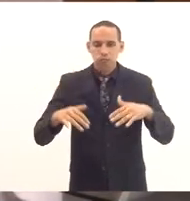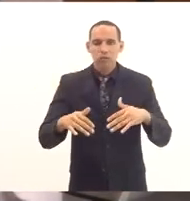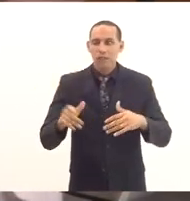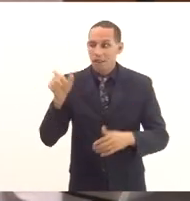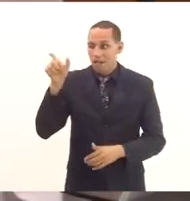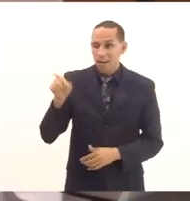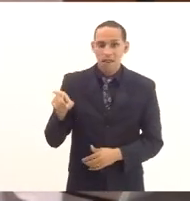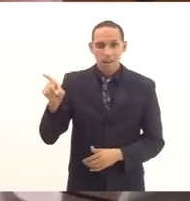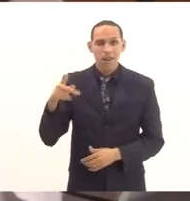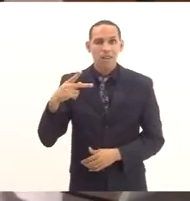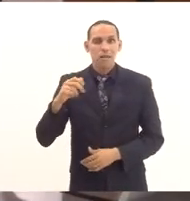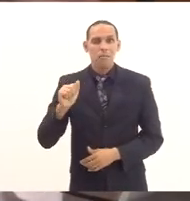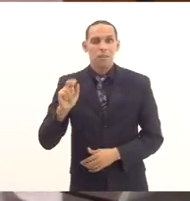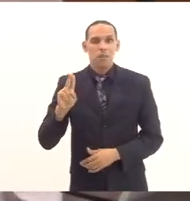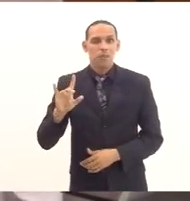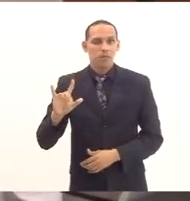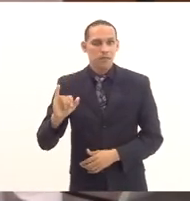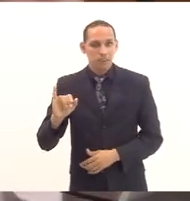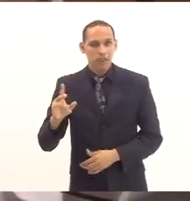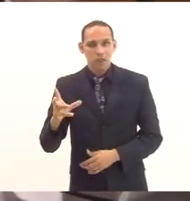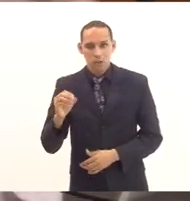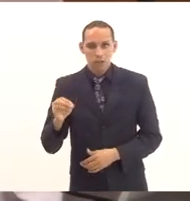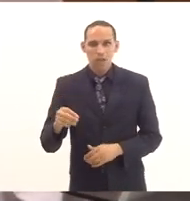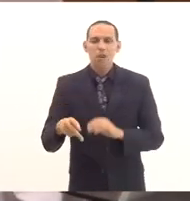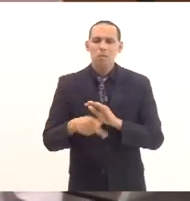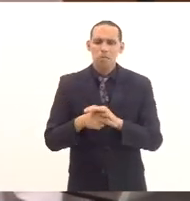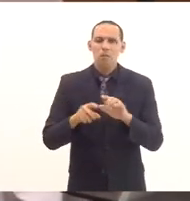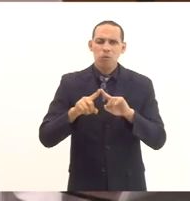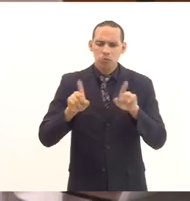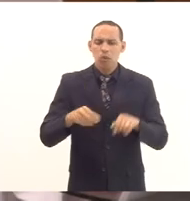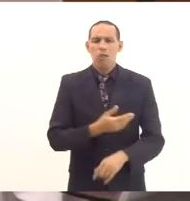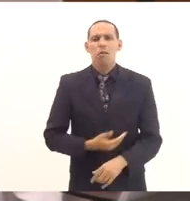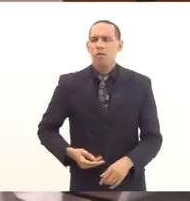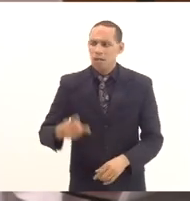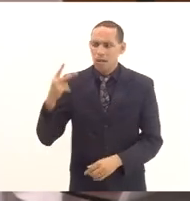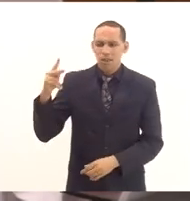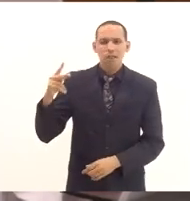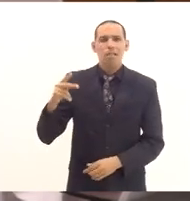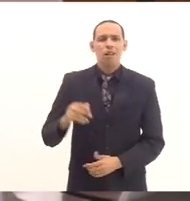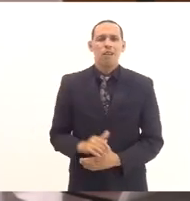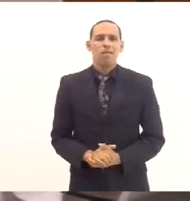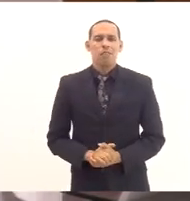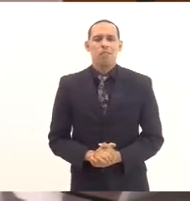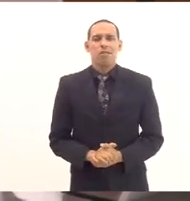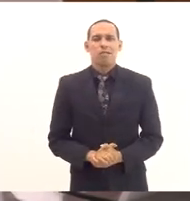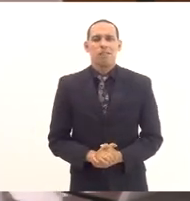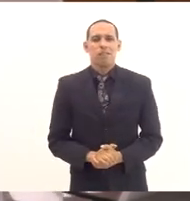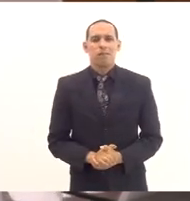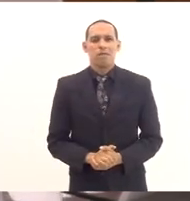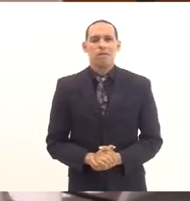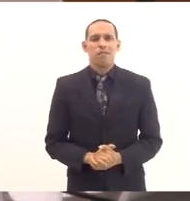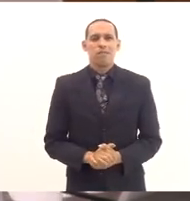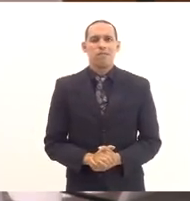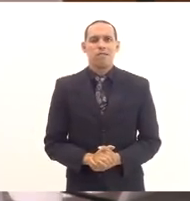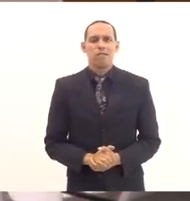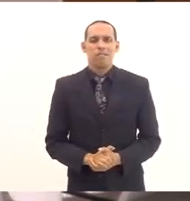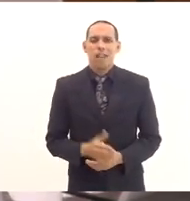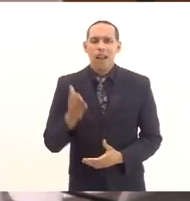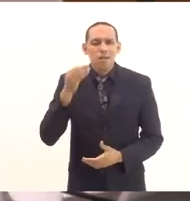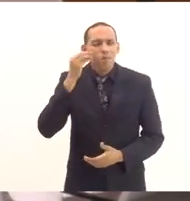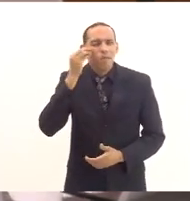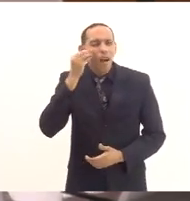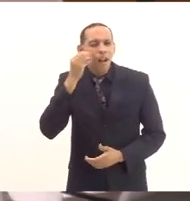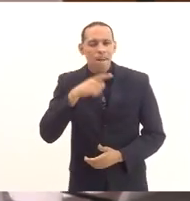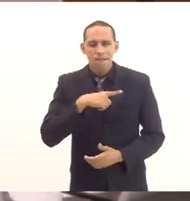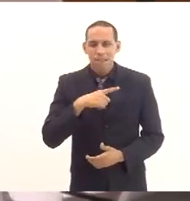Deputado é servidor público lado do prontocor da Serra então tem muita expertise